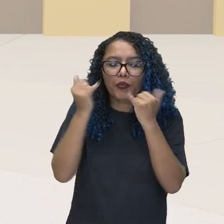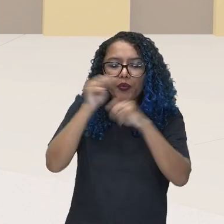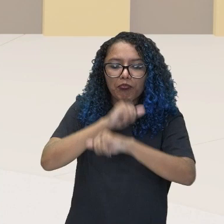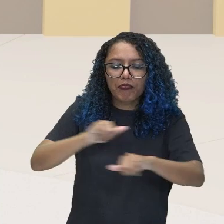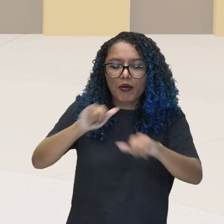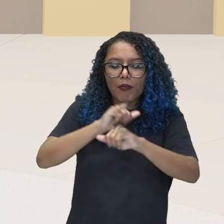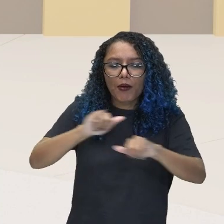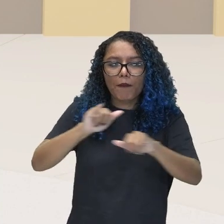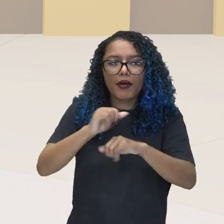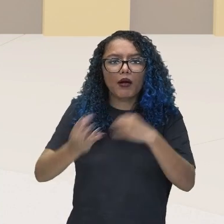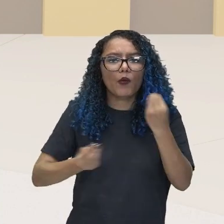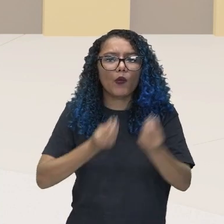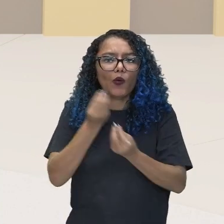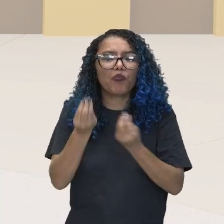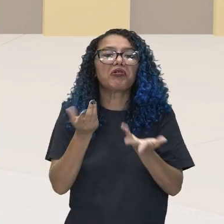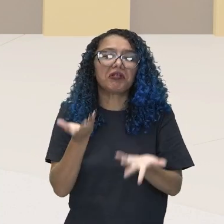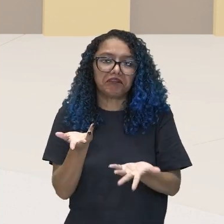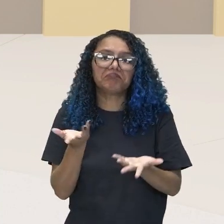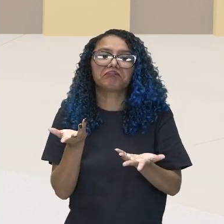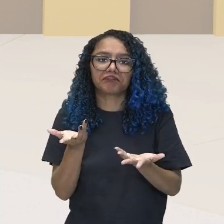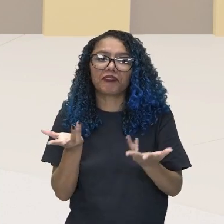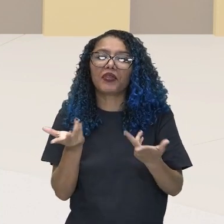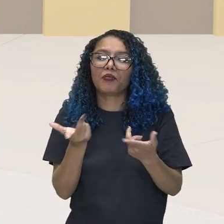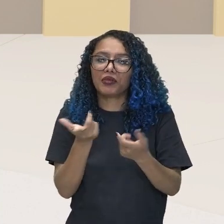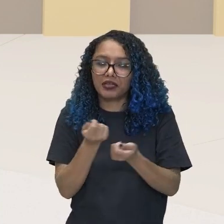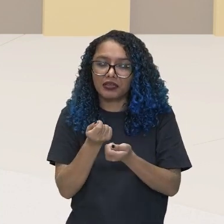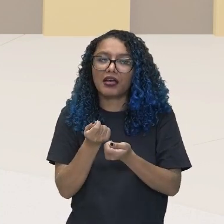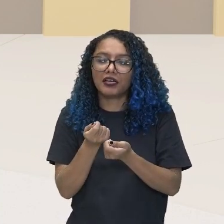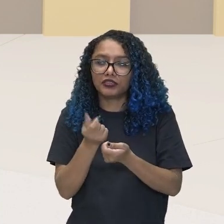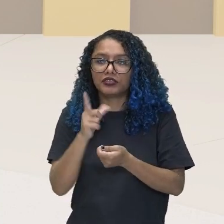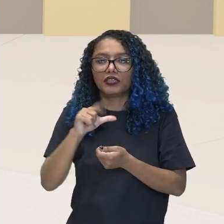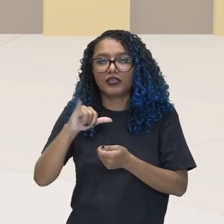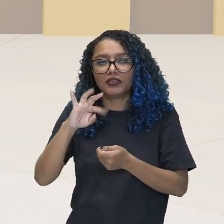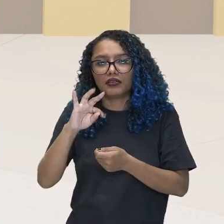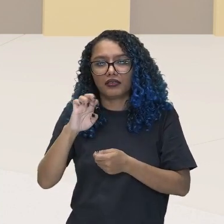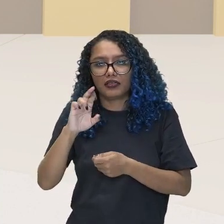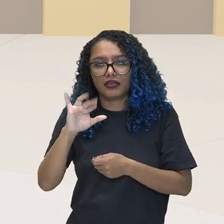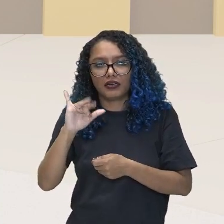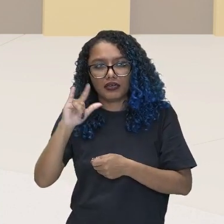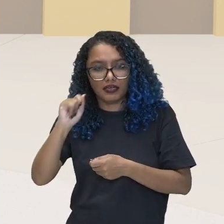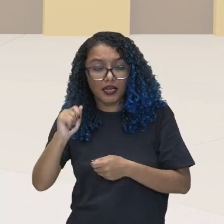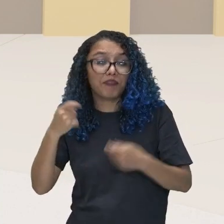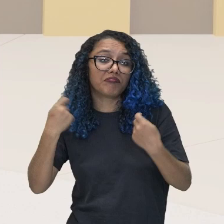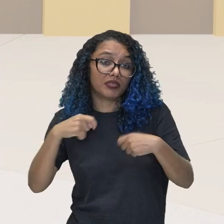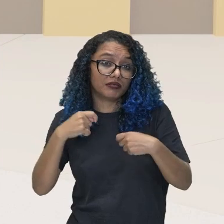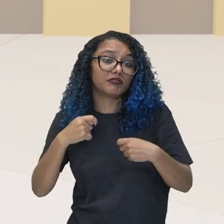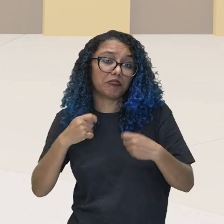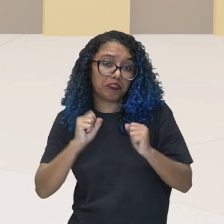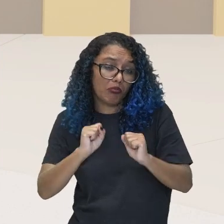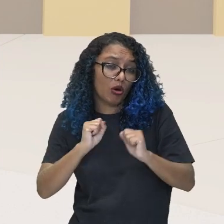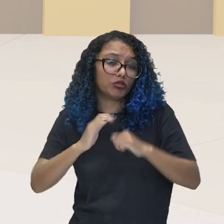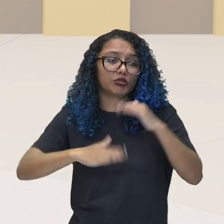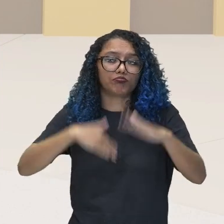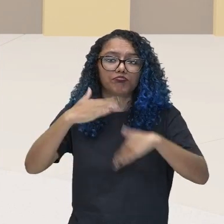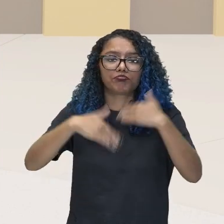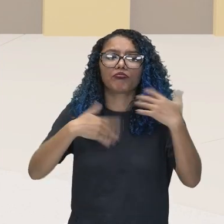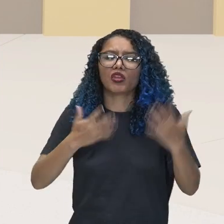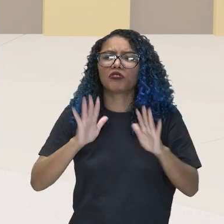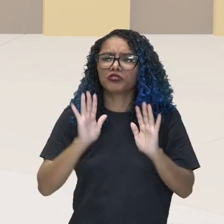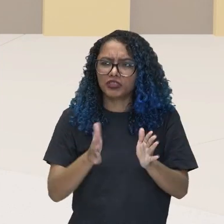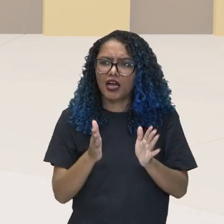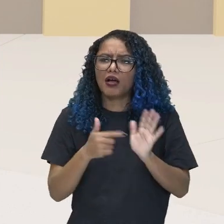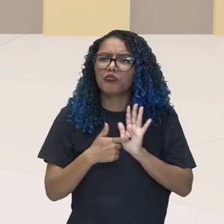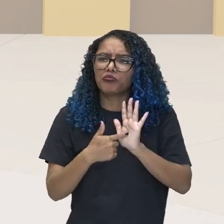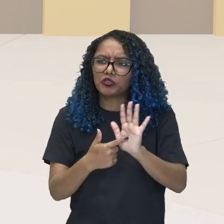né? Essa é uma habilidade literária para se desenvolver. E aí, falando de tantas habilidades, mas